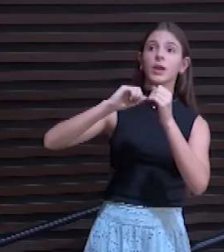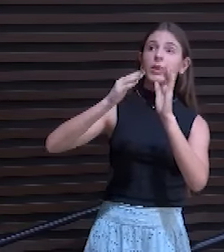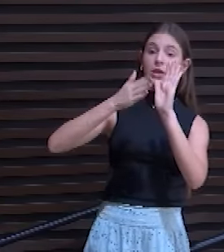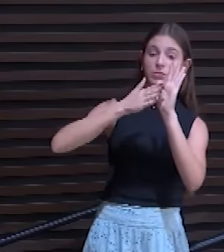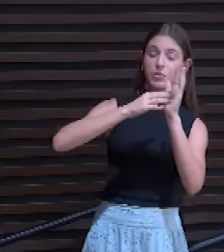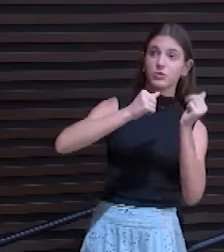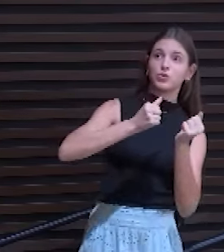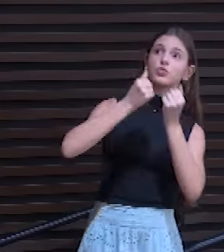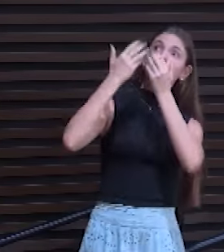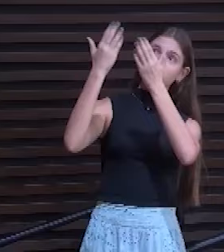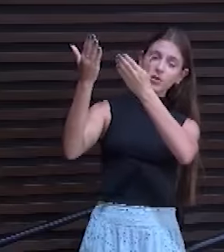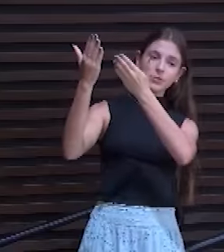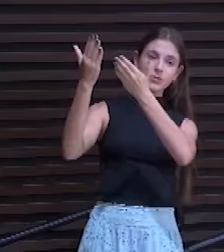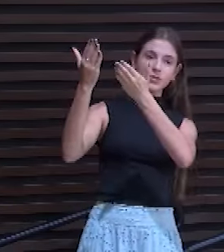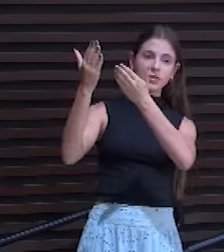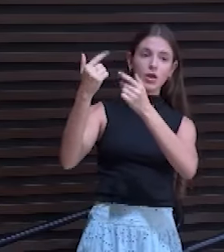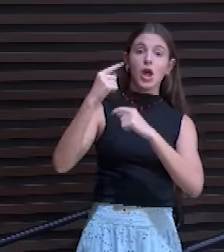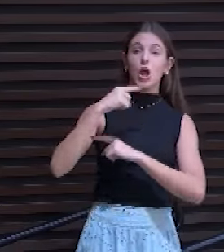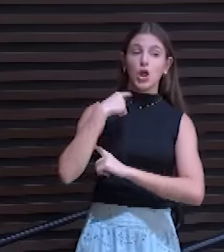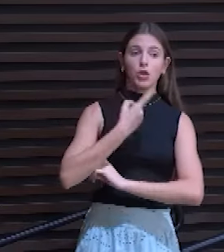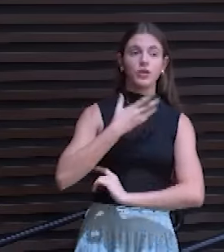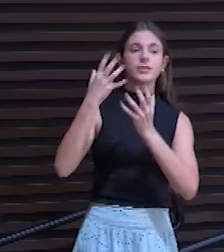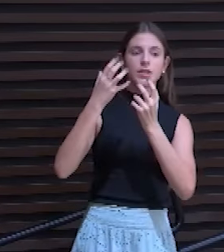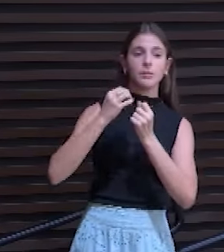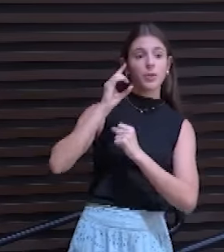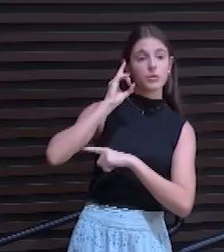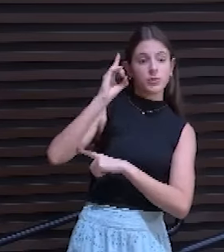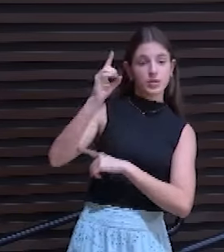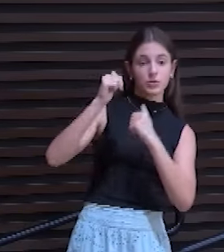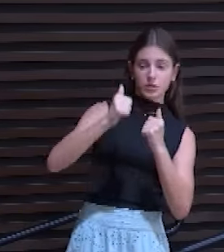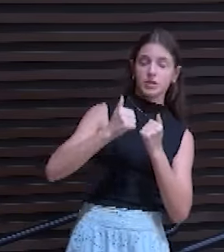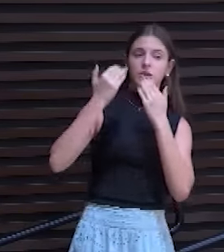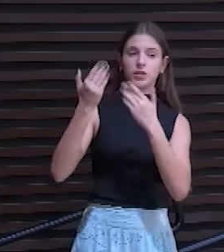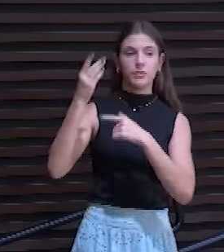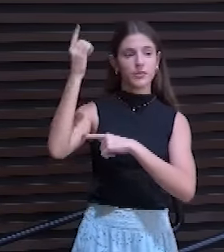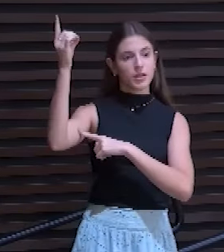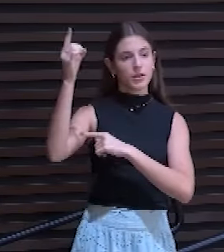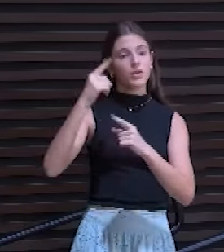A gente recebe dele e devolve para ele, porque dele, por